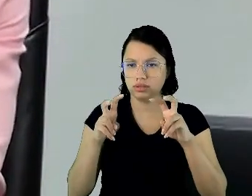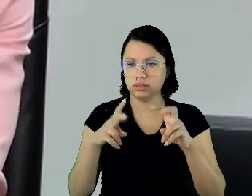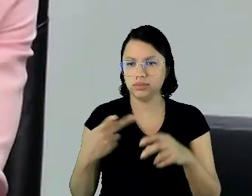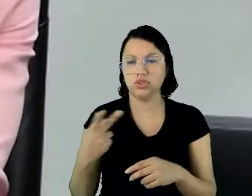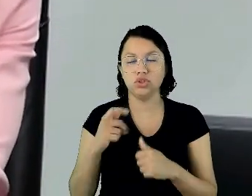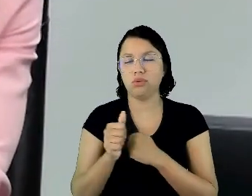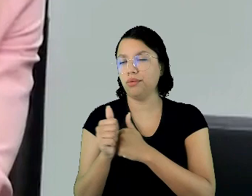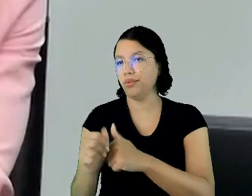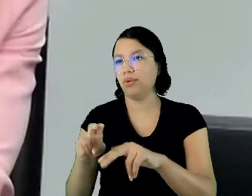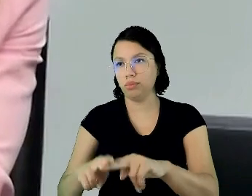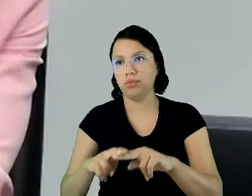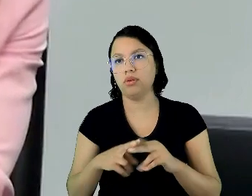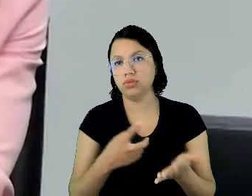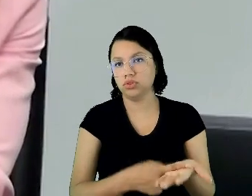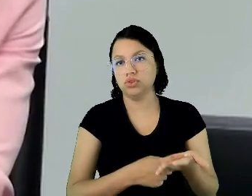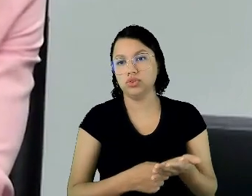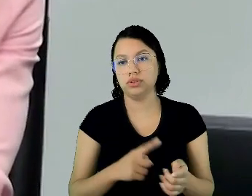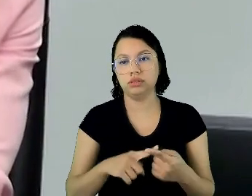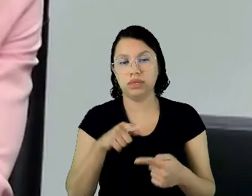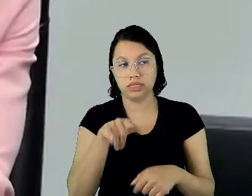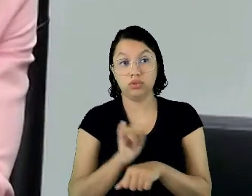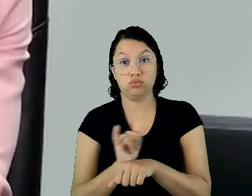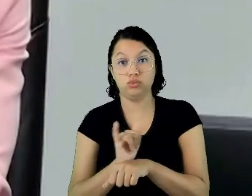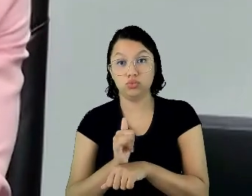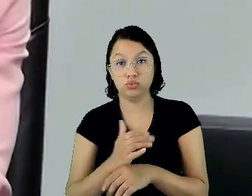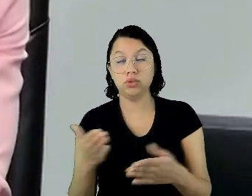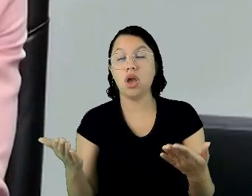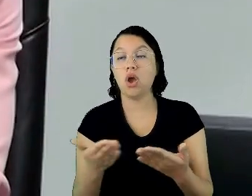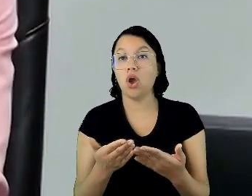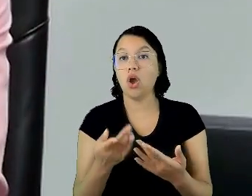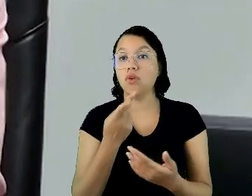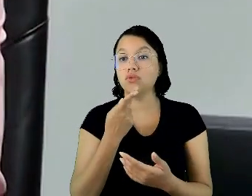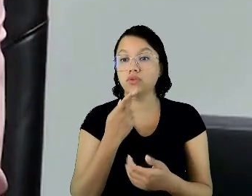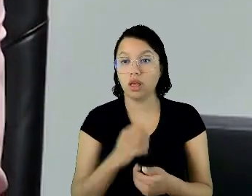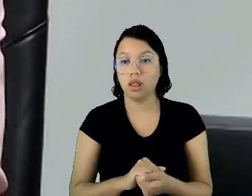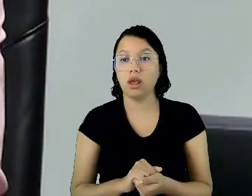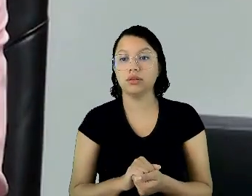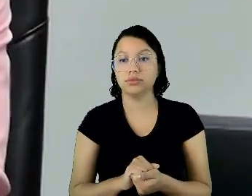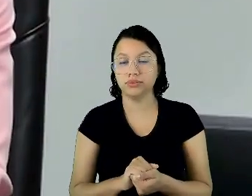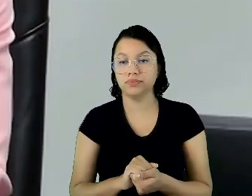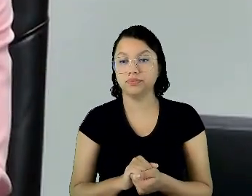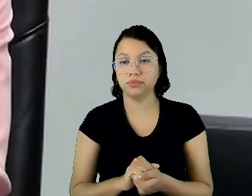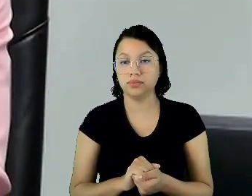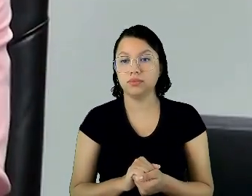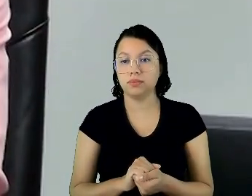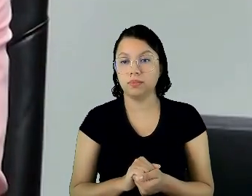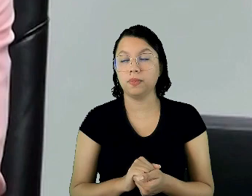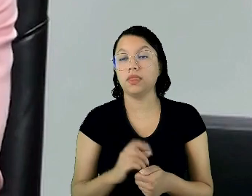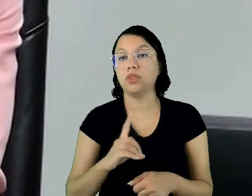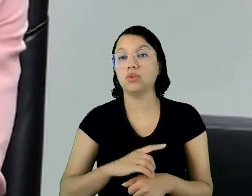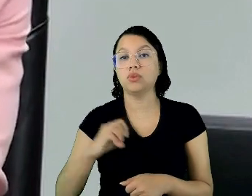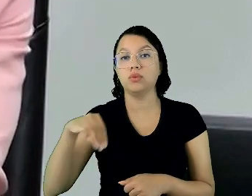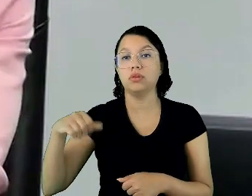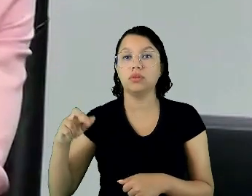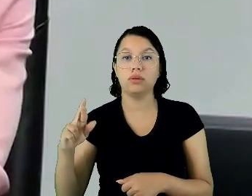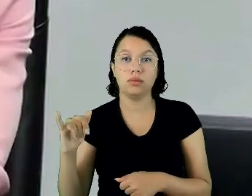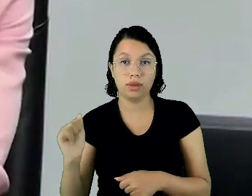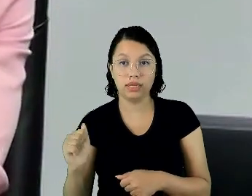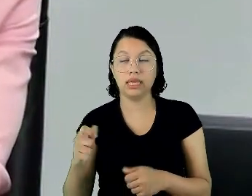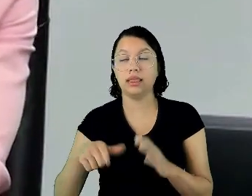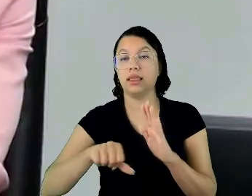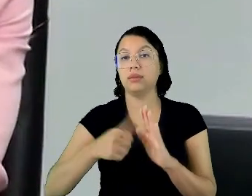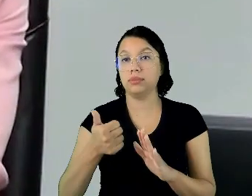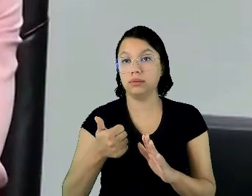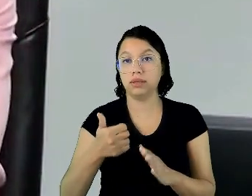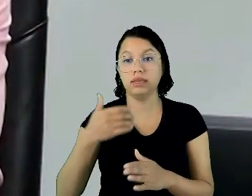e que hoje foi abordado, pincelado também pela doutora Maria Tereza na primeira palestra, como estimular